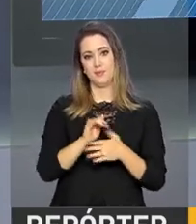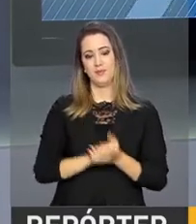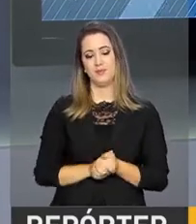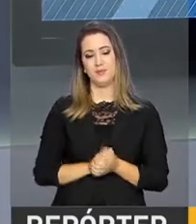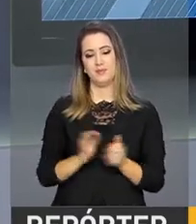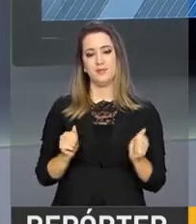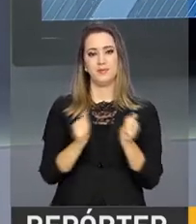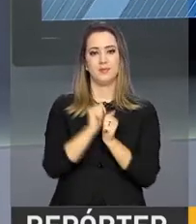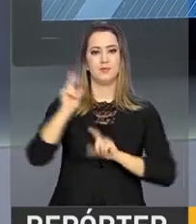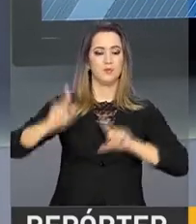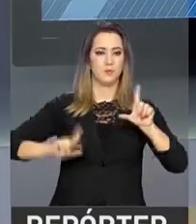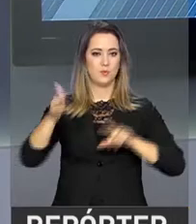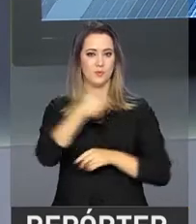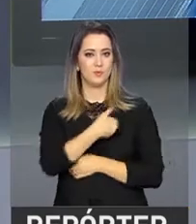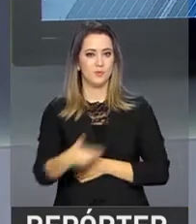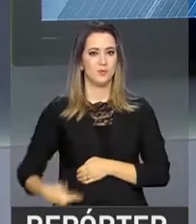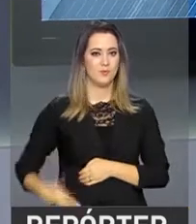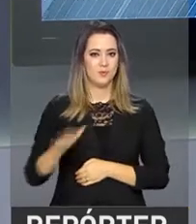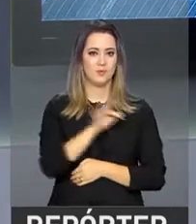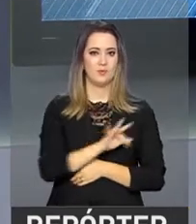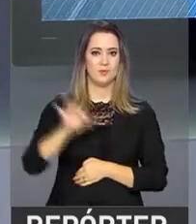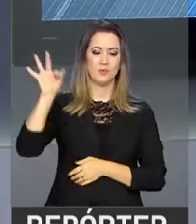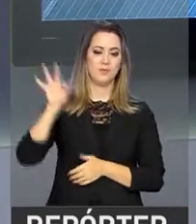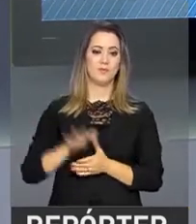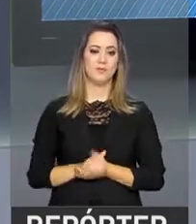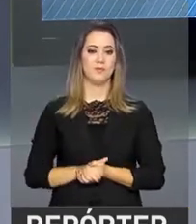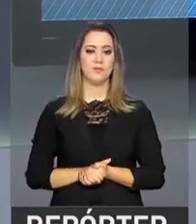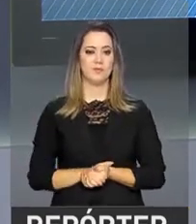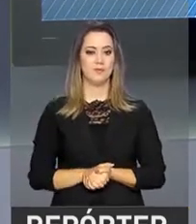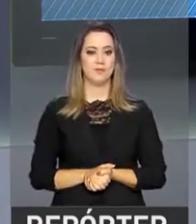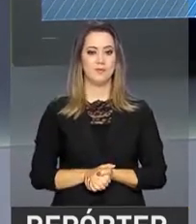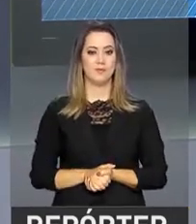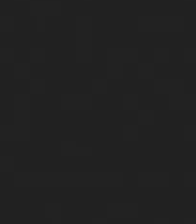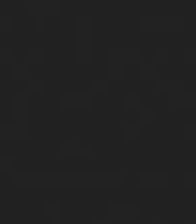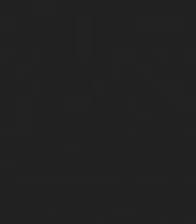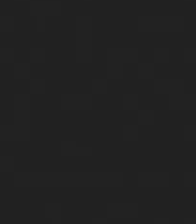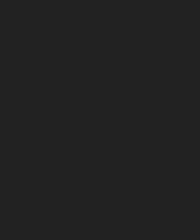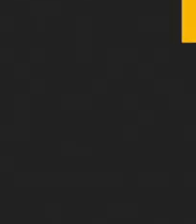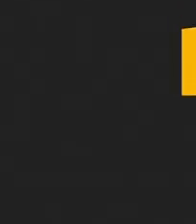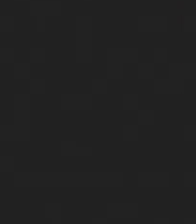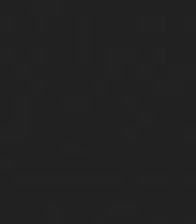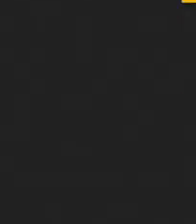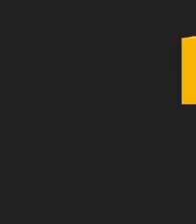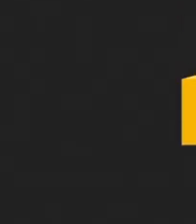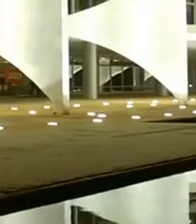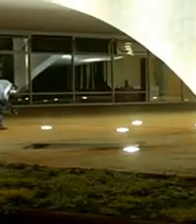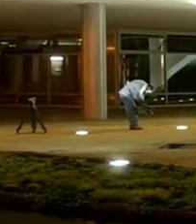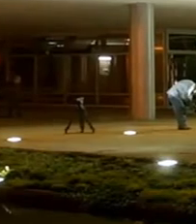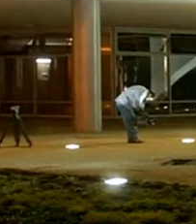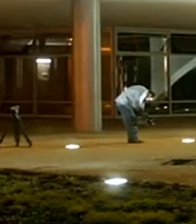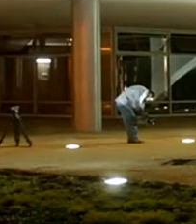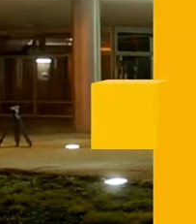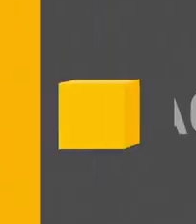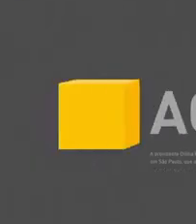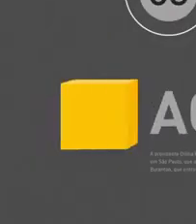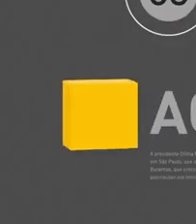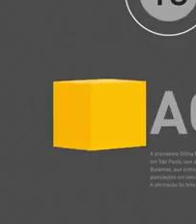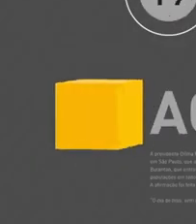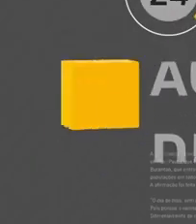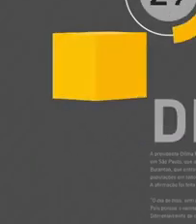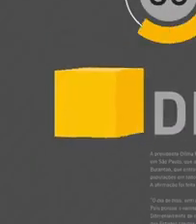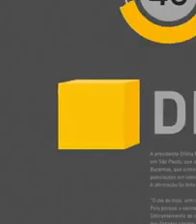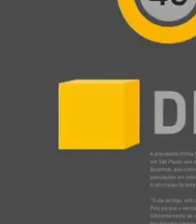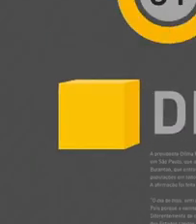YouTube. Continue com a gente aqui na NBR, a TV do Governo Federal.